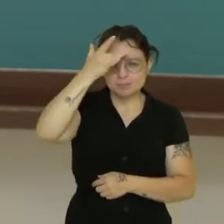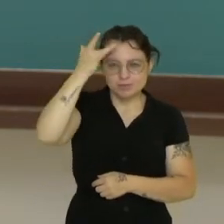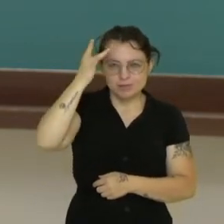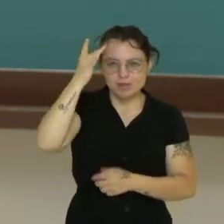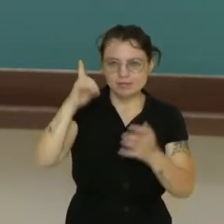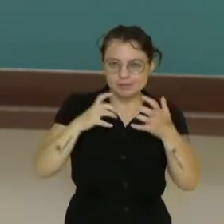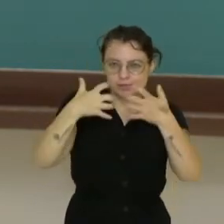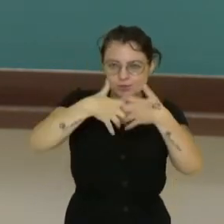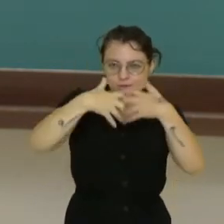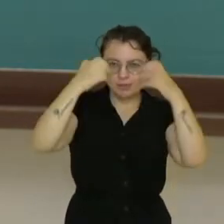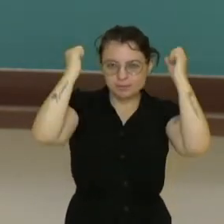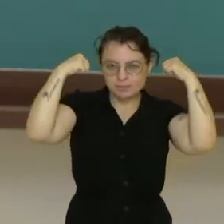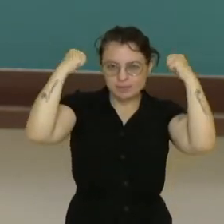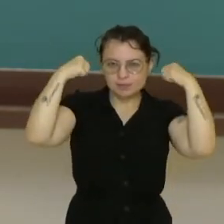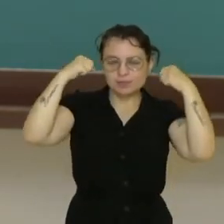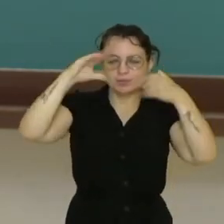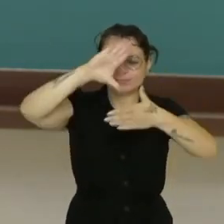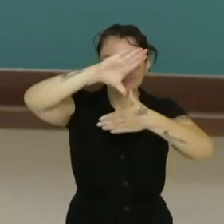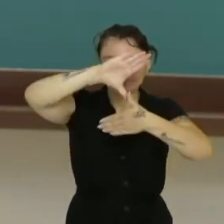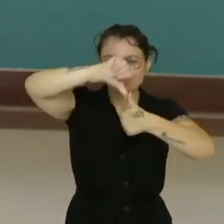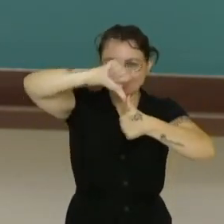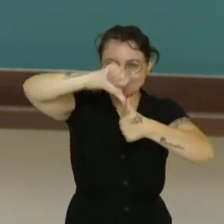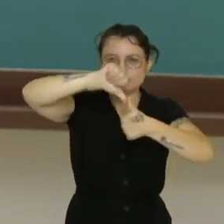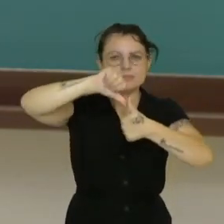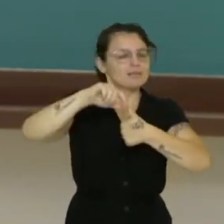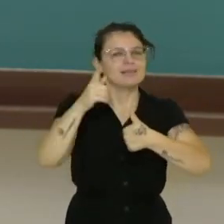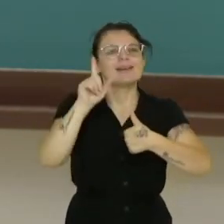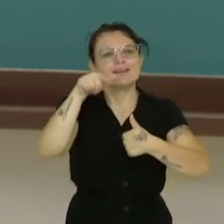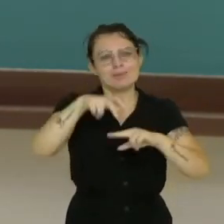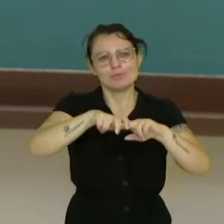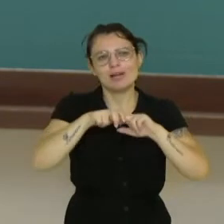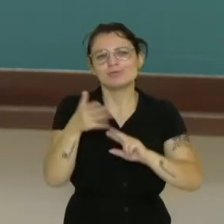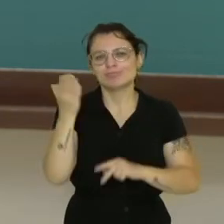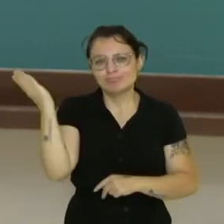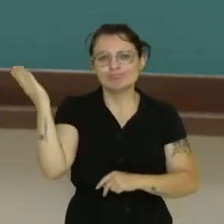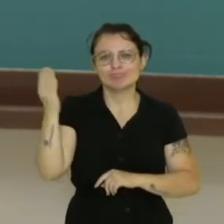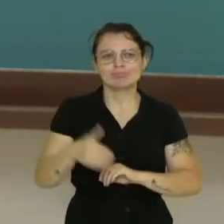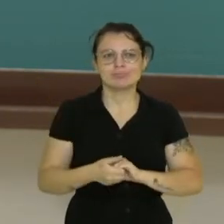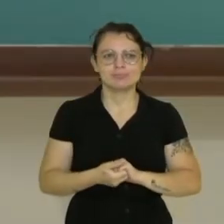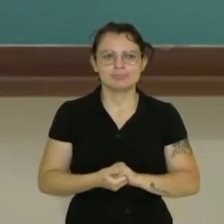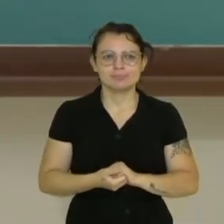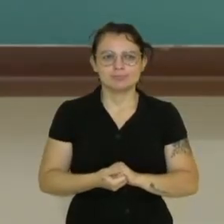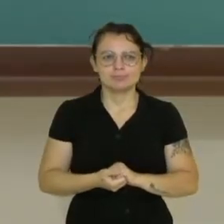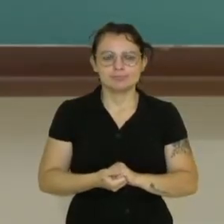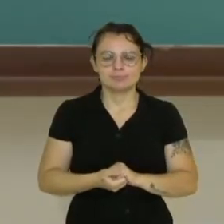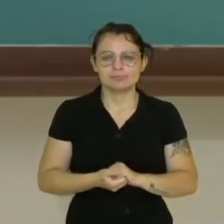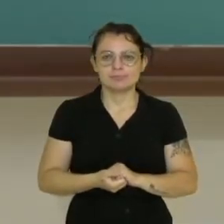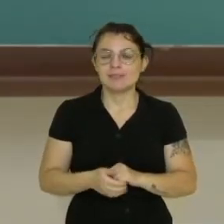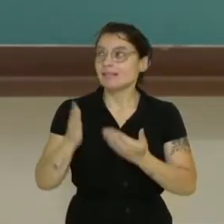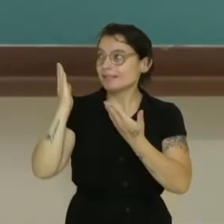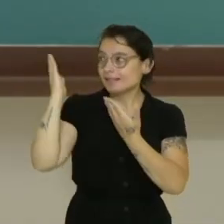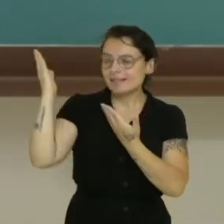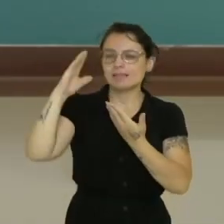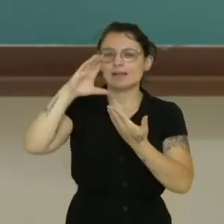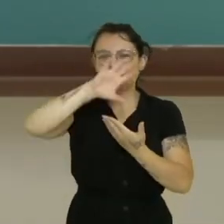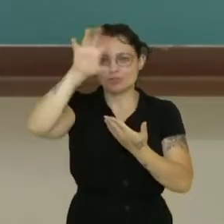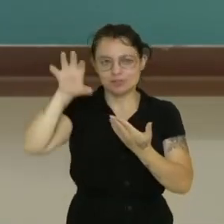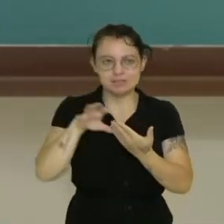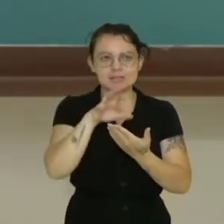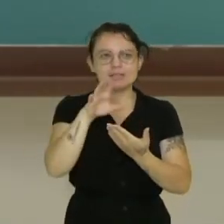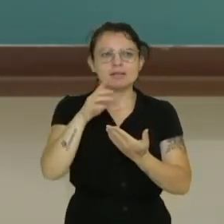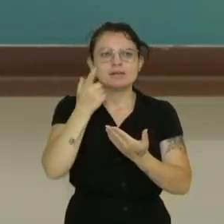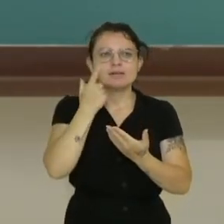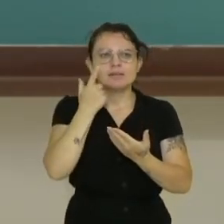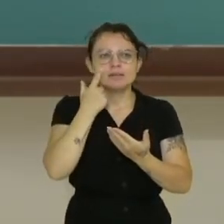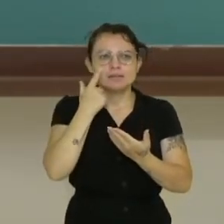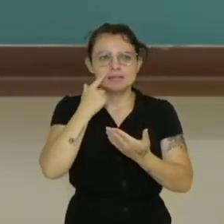fazia parte da América Central? É por causa dessa regionalização aqui. Nessa regionalização, a